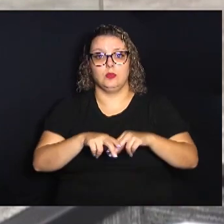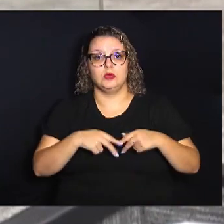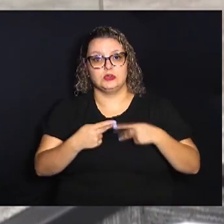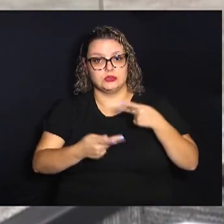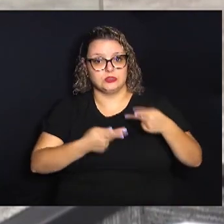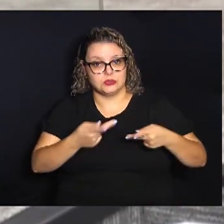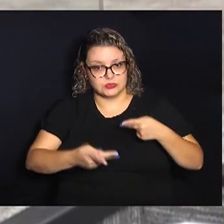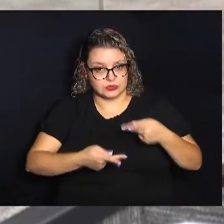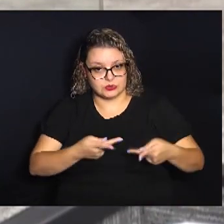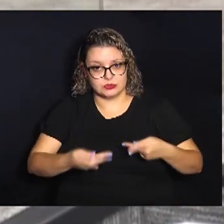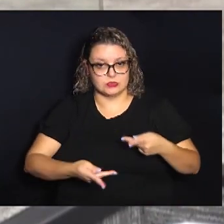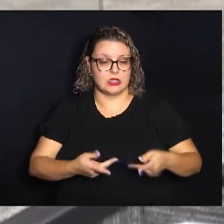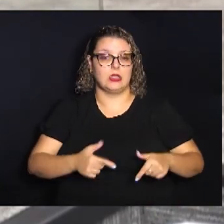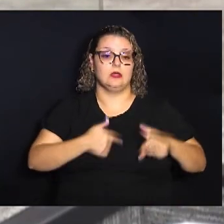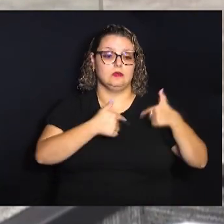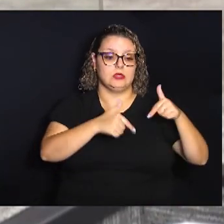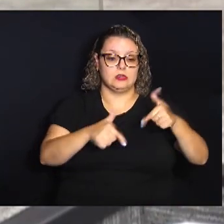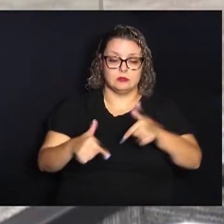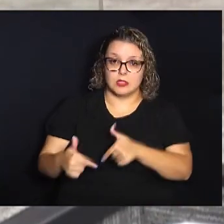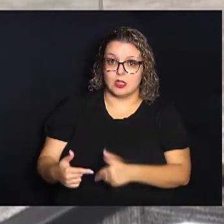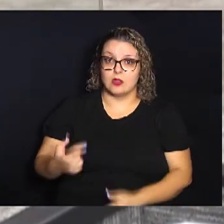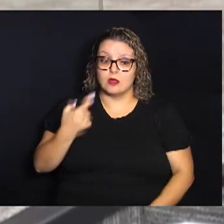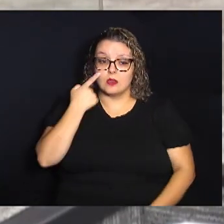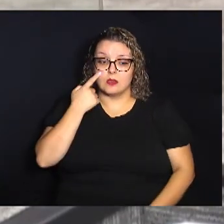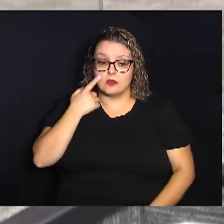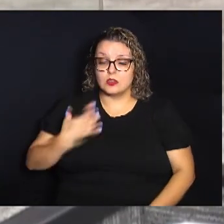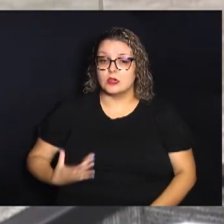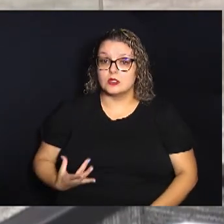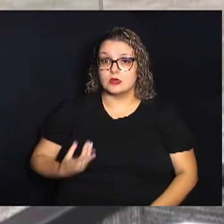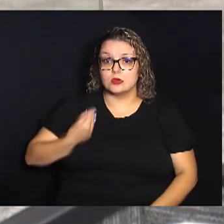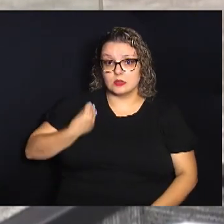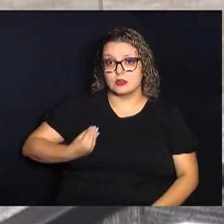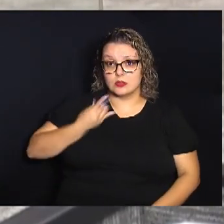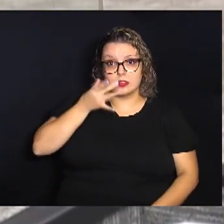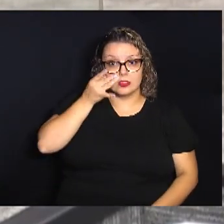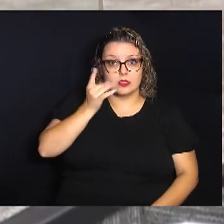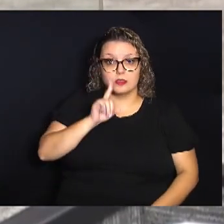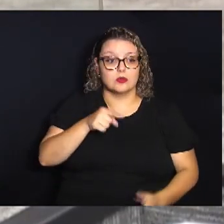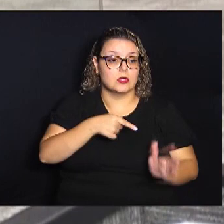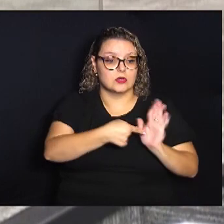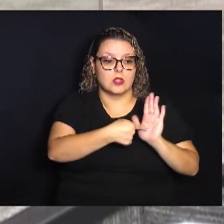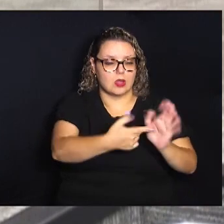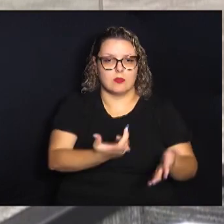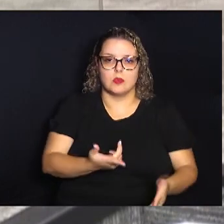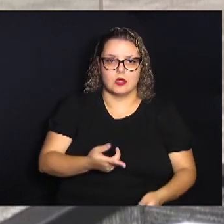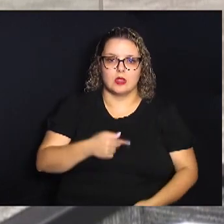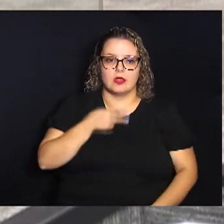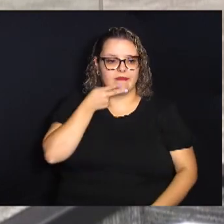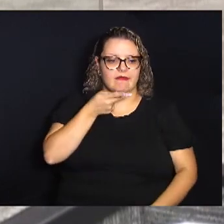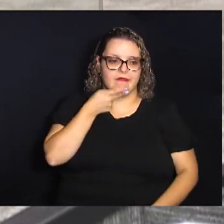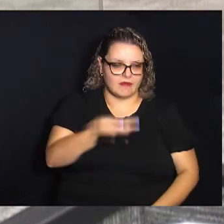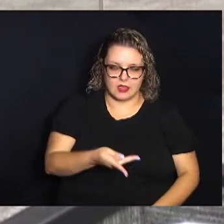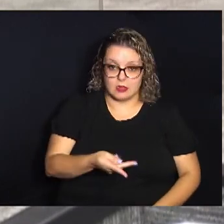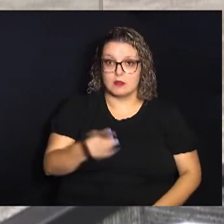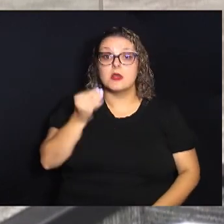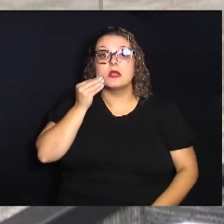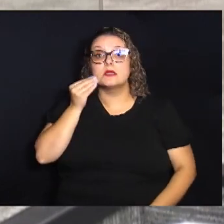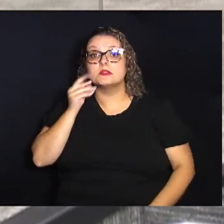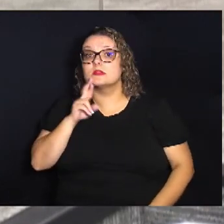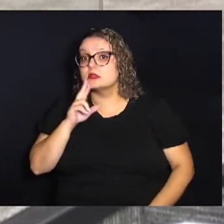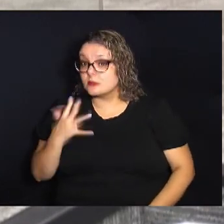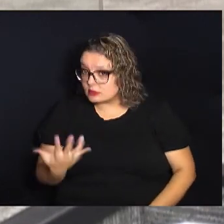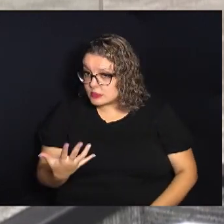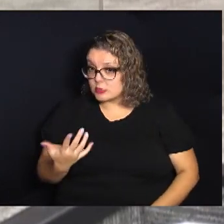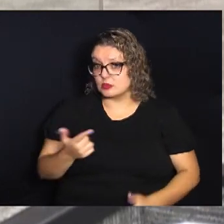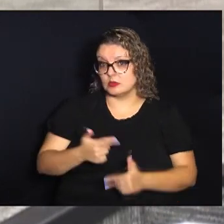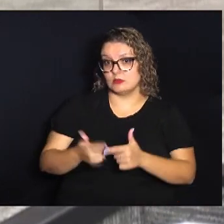loco, para realmente verificar o que está acontecendo, e mais do que isso, né? Não é só apontar, não é só bater, mas é tentar solucionar o problema,